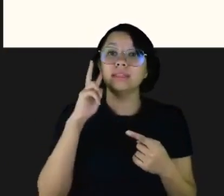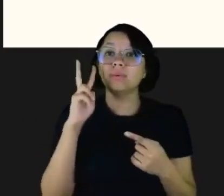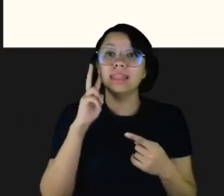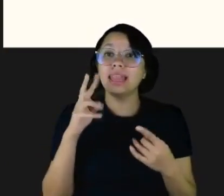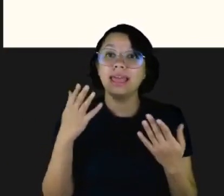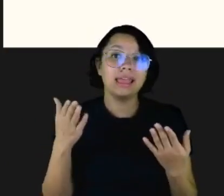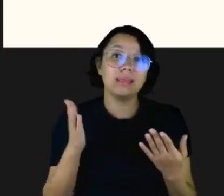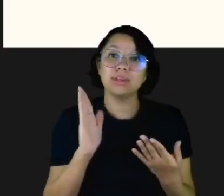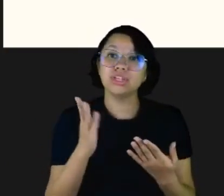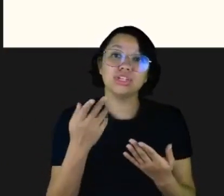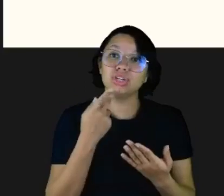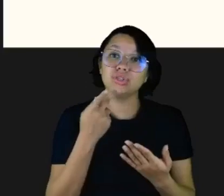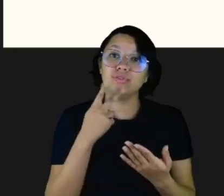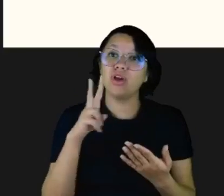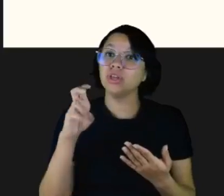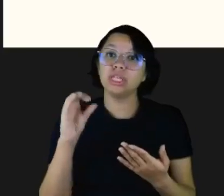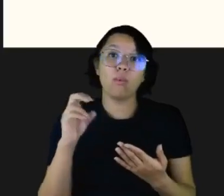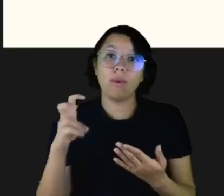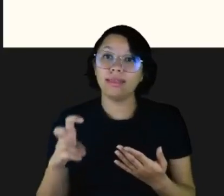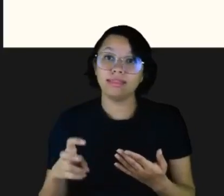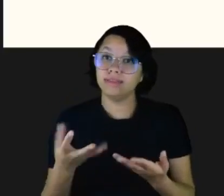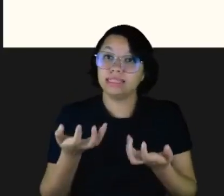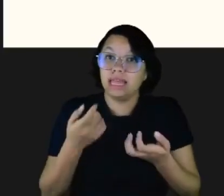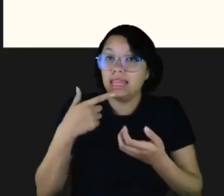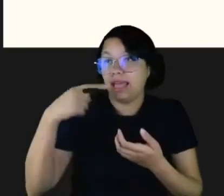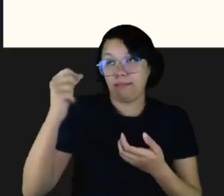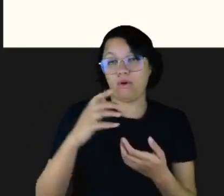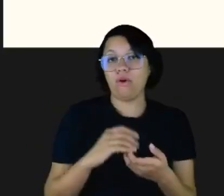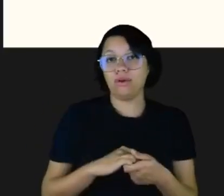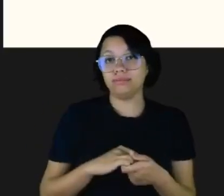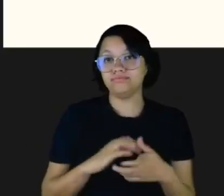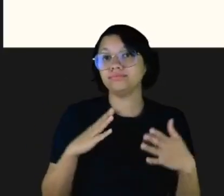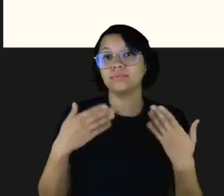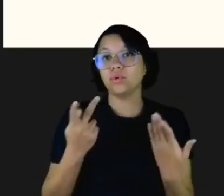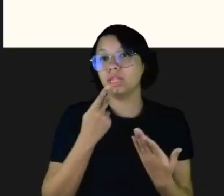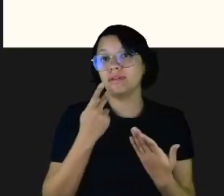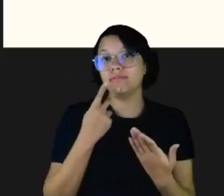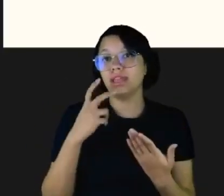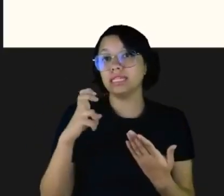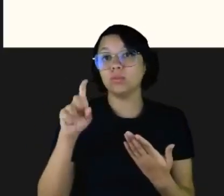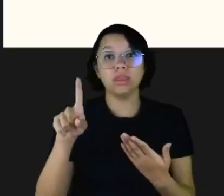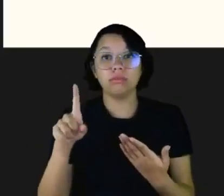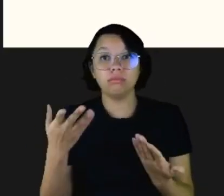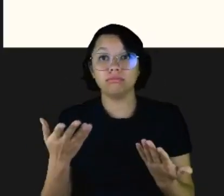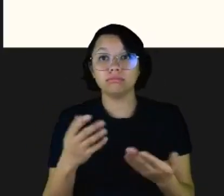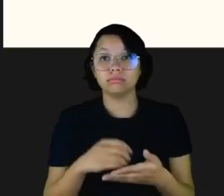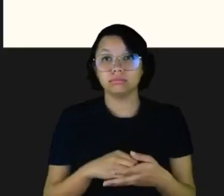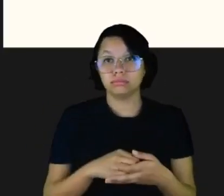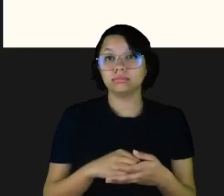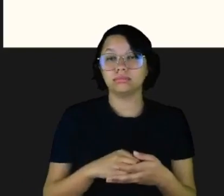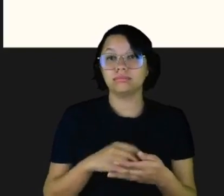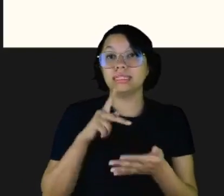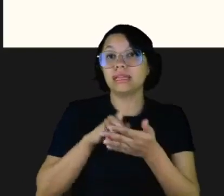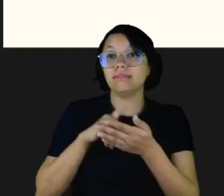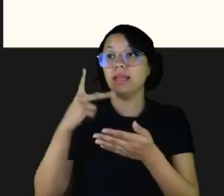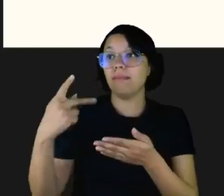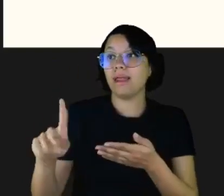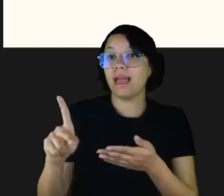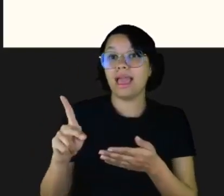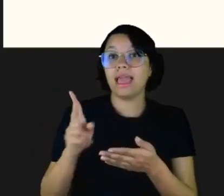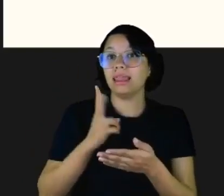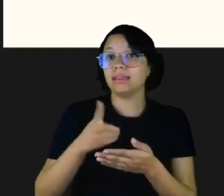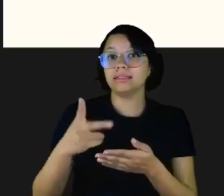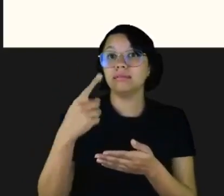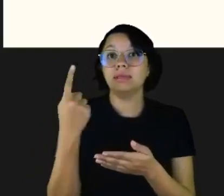que já te falou 50 vezes que ela quer ir para casa. Então, ela vai falar 51, mas na verdade, para ela, é sempre